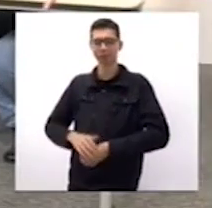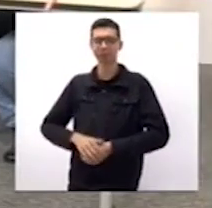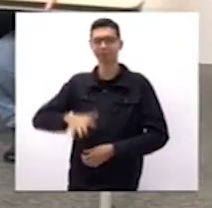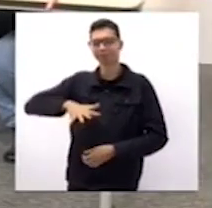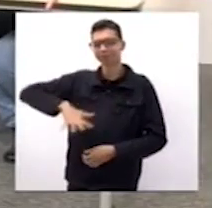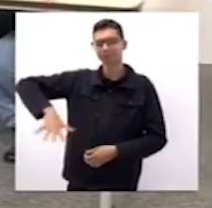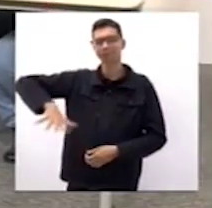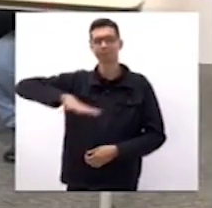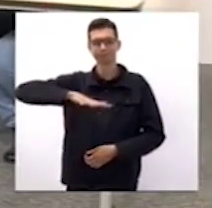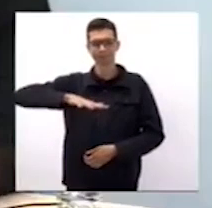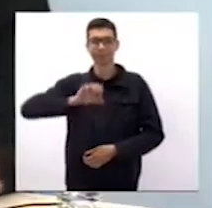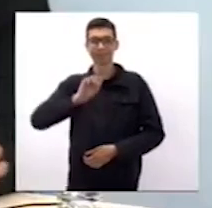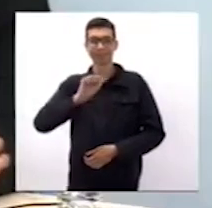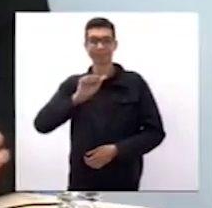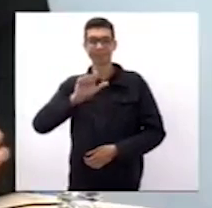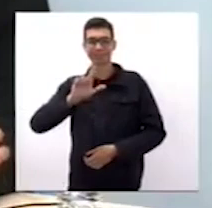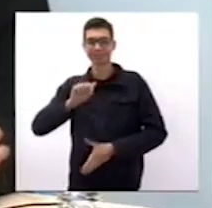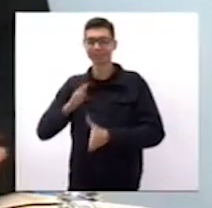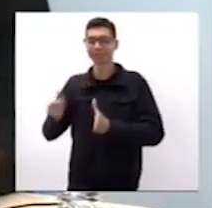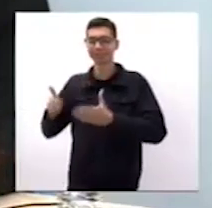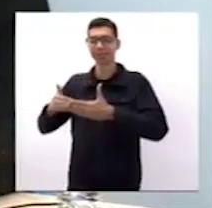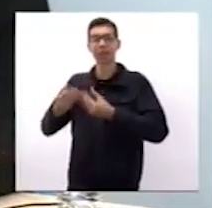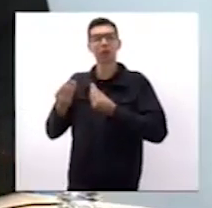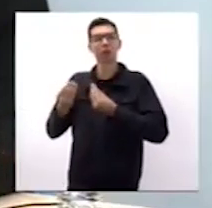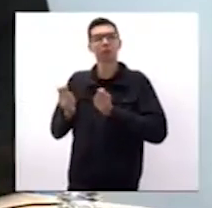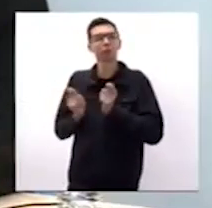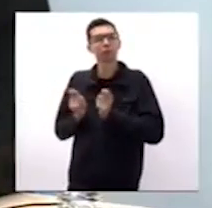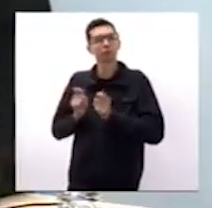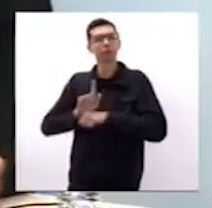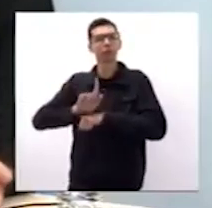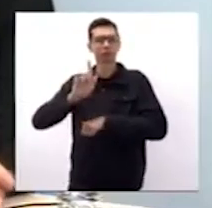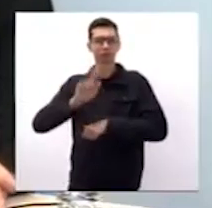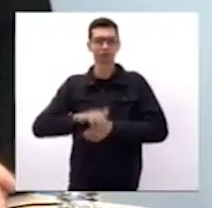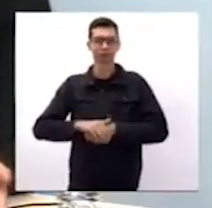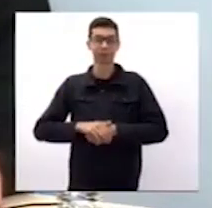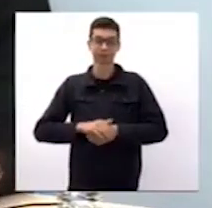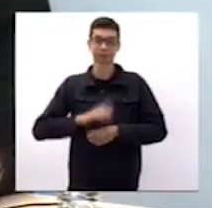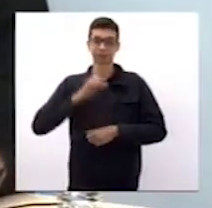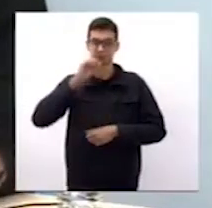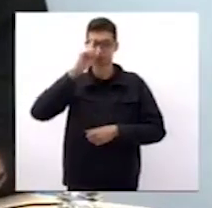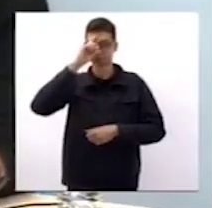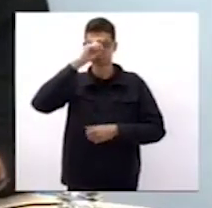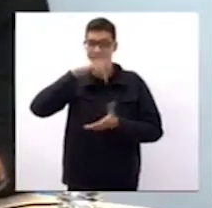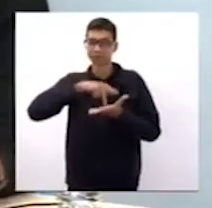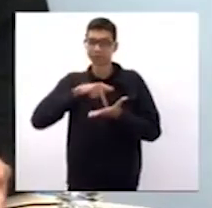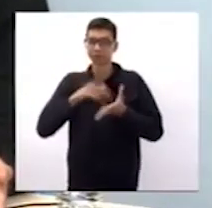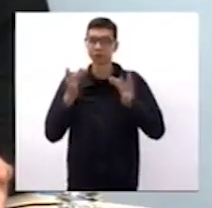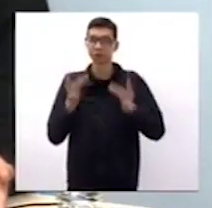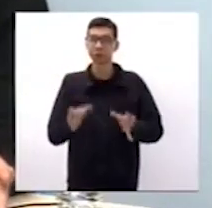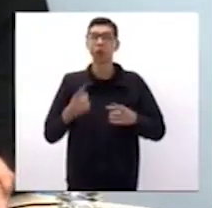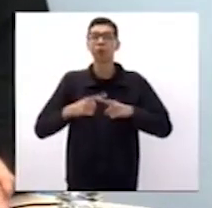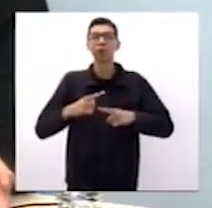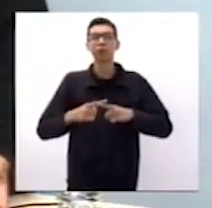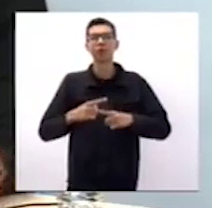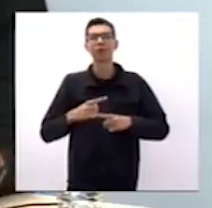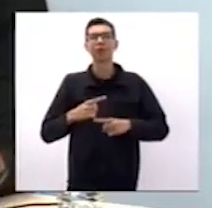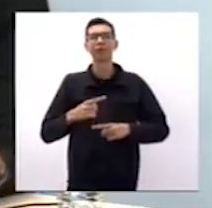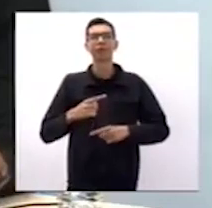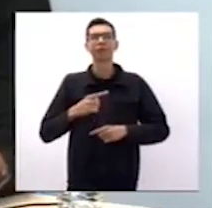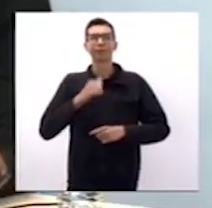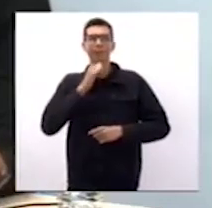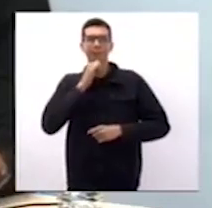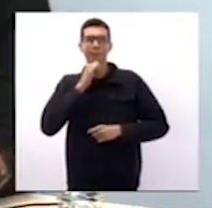ambiente, gestão da sala de aula, é um ponto delicado, né? Porque a gente cai naquela